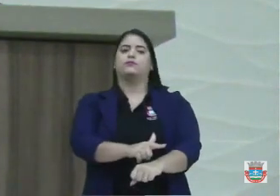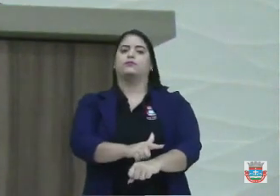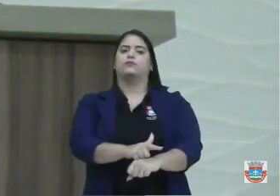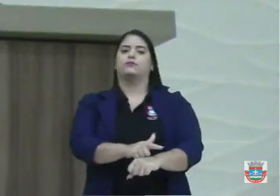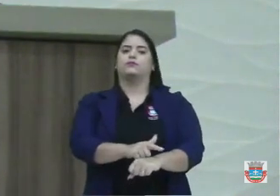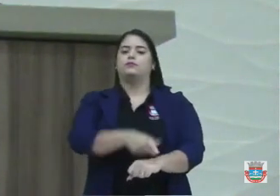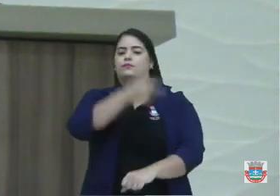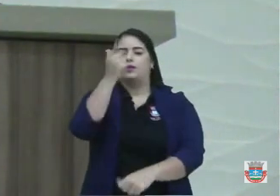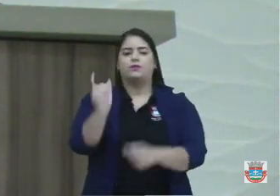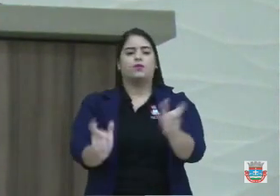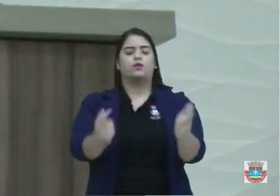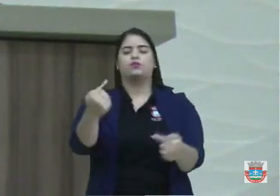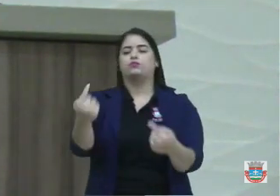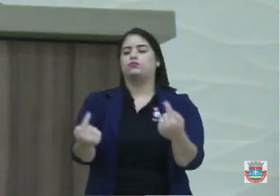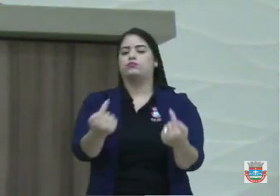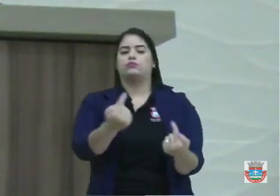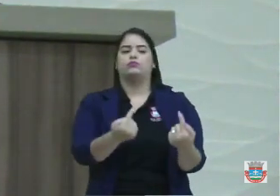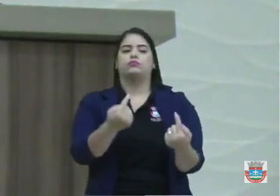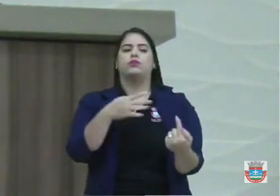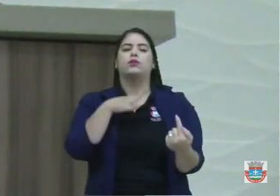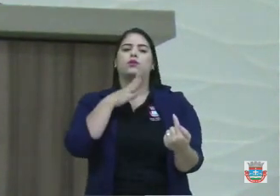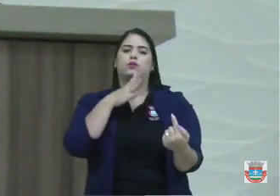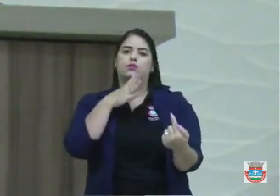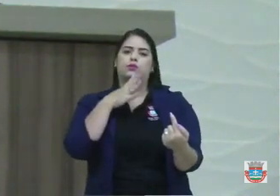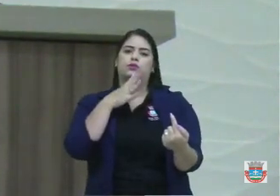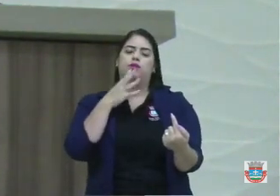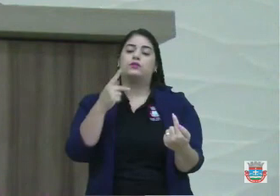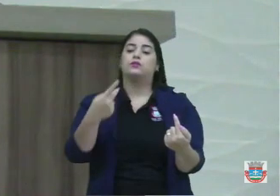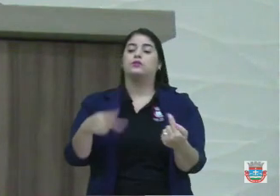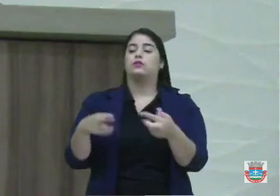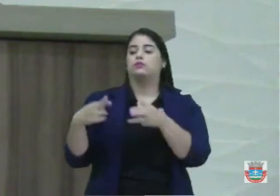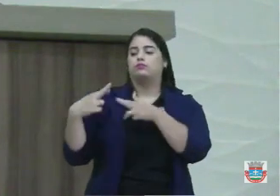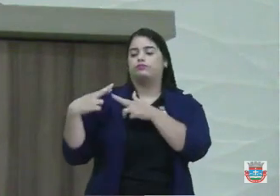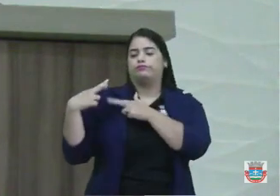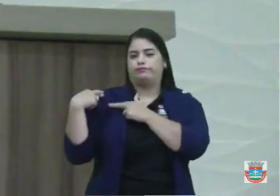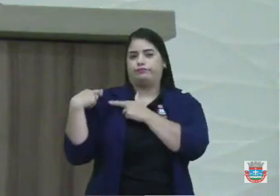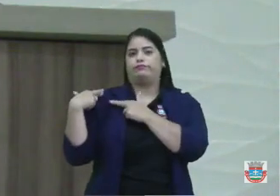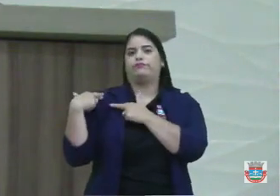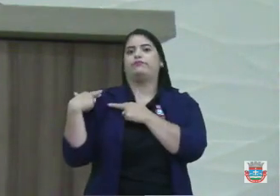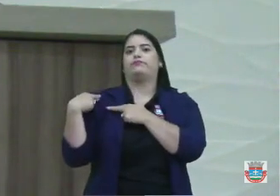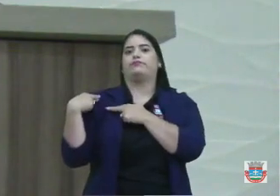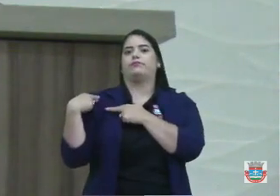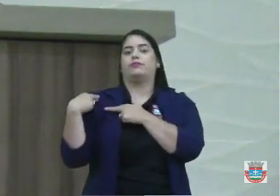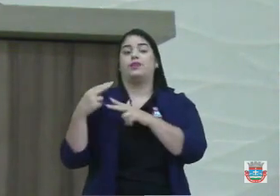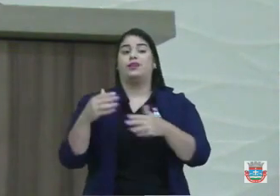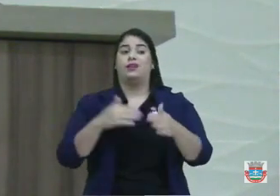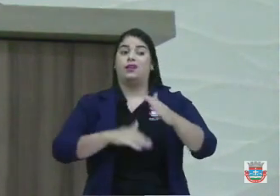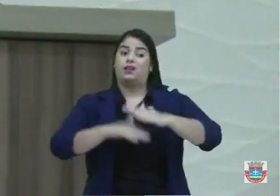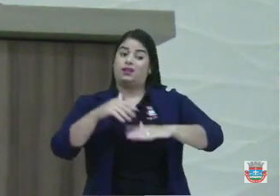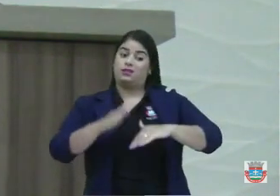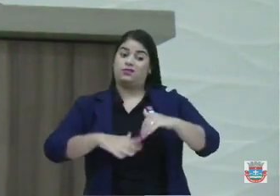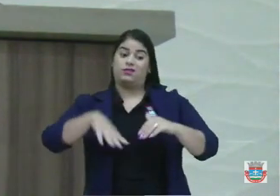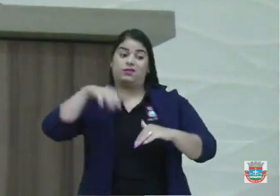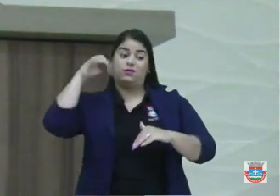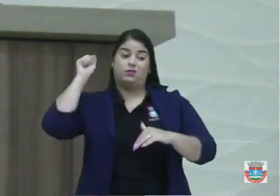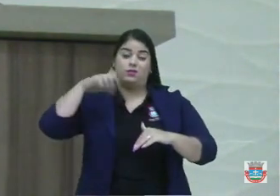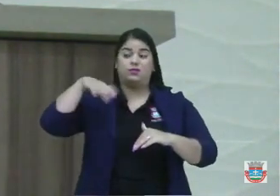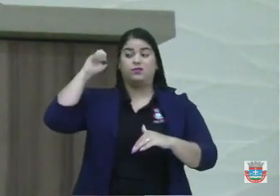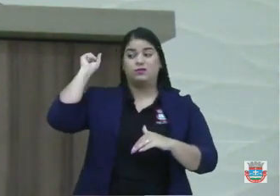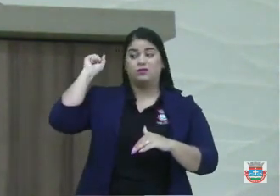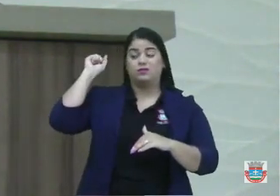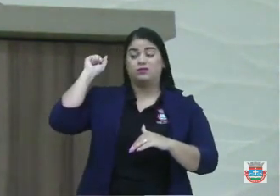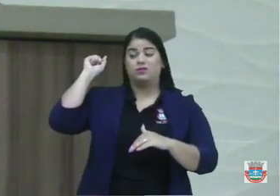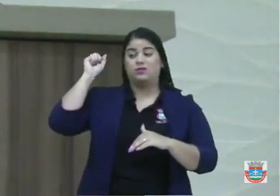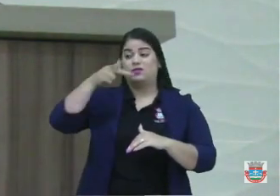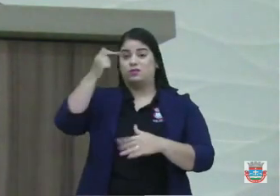São Bentense, conhece o seu representante que aqui está. Às vezes a gente escuta pessoas criticar o